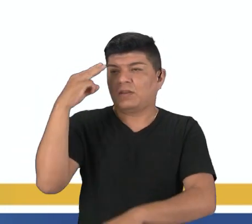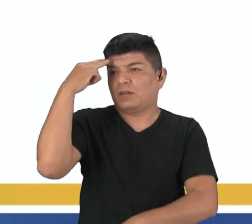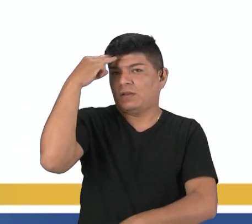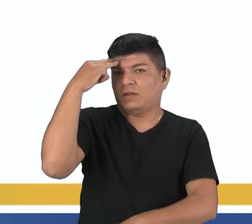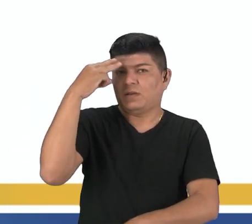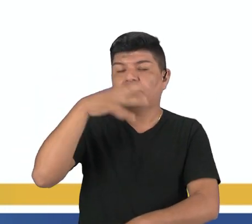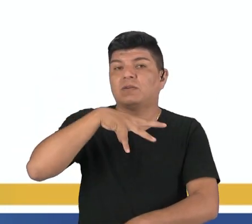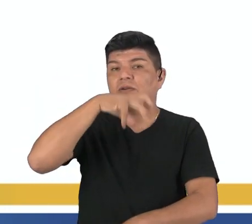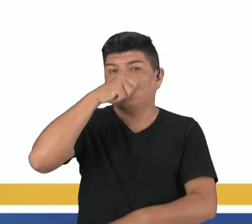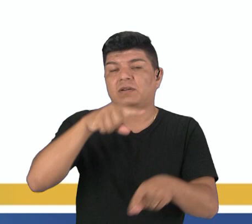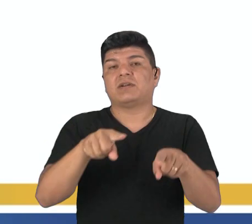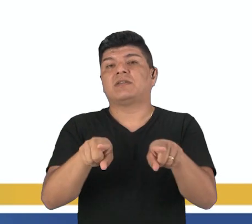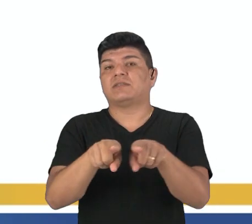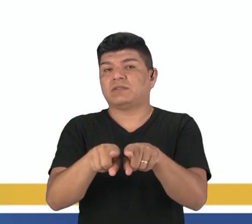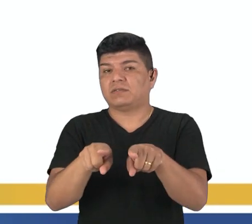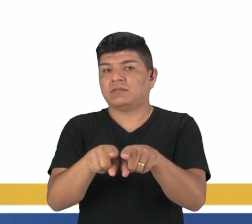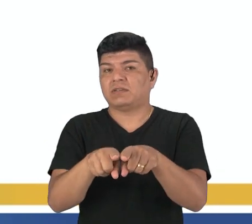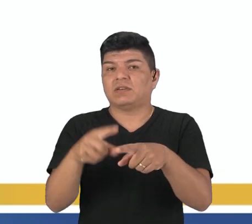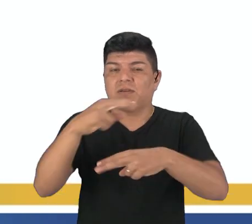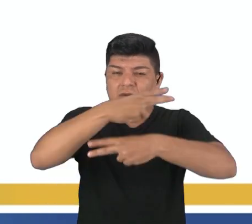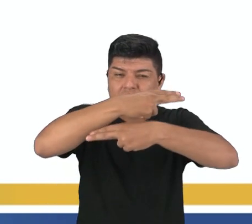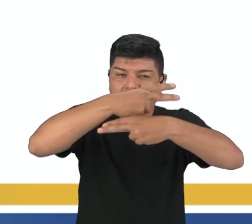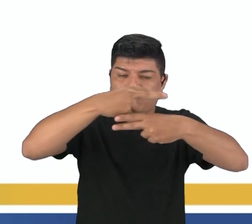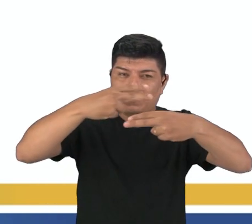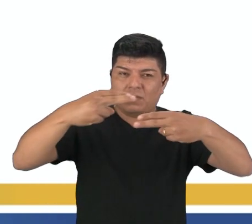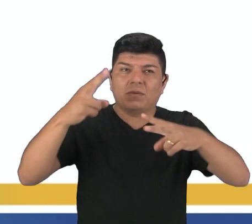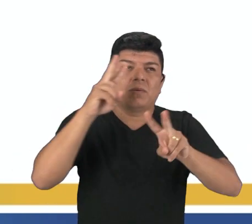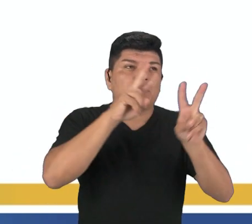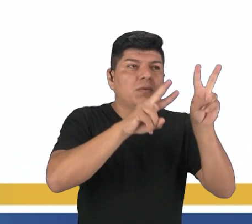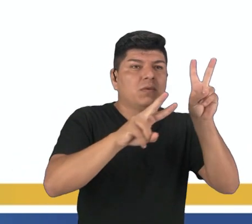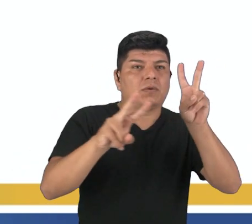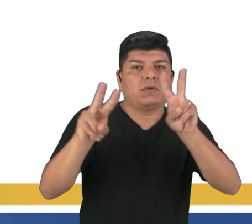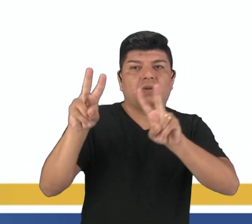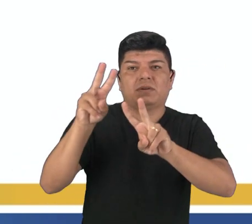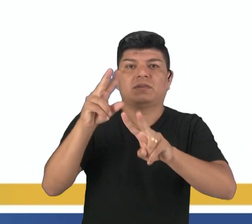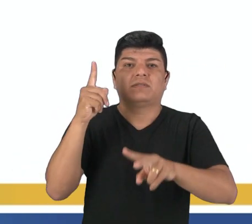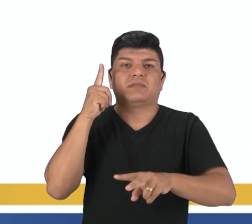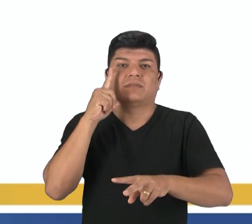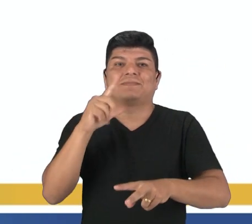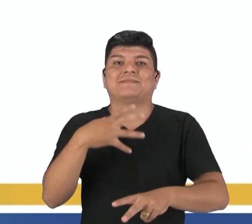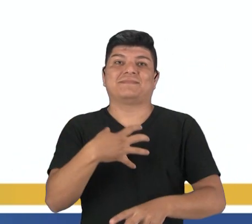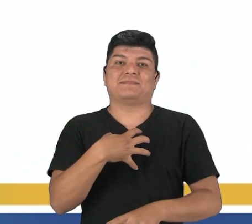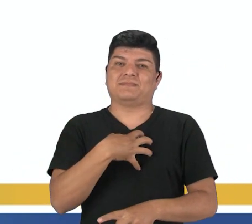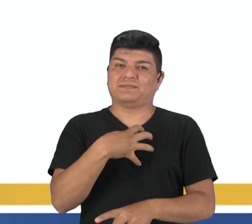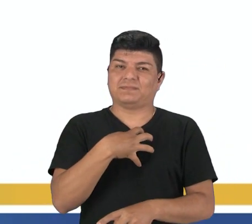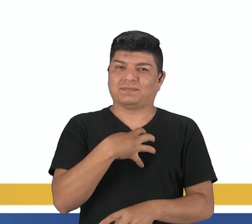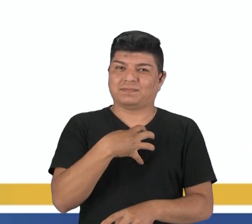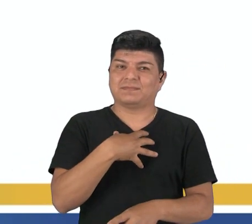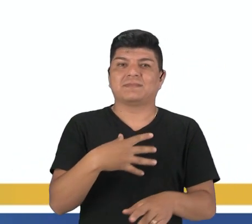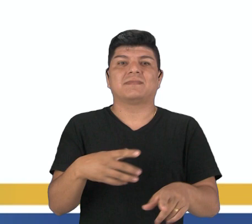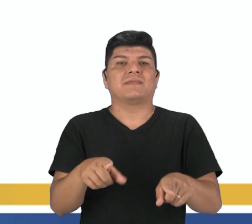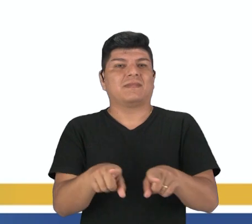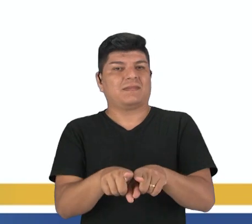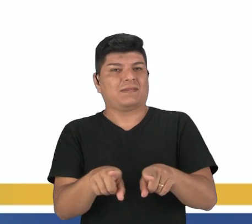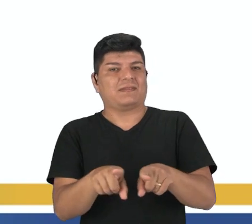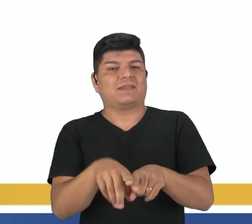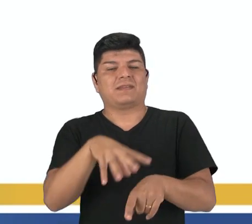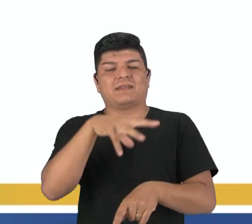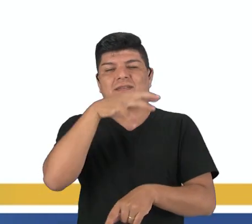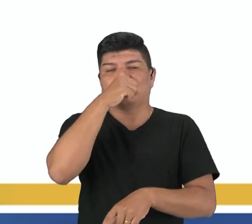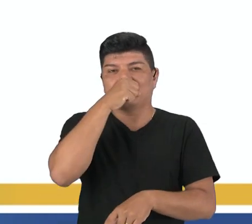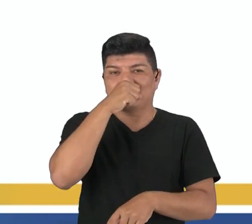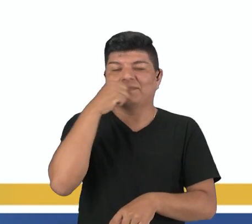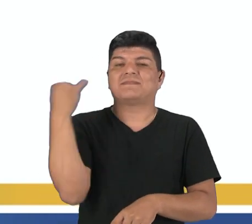memória olfativa. Então, você vê o objeto, as esculturas, e você consegue sentir também aqueles odores. Então, é